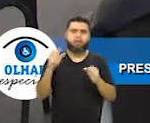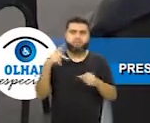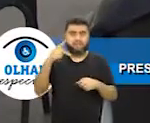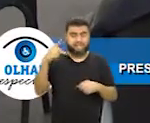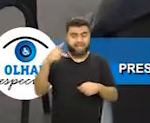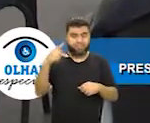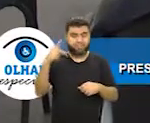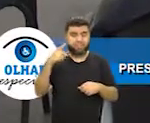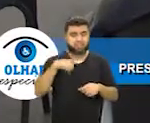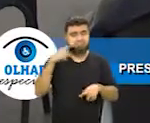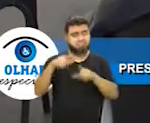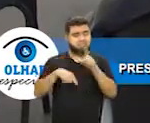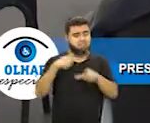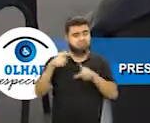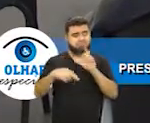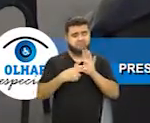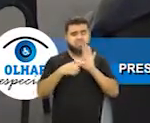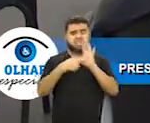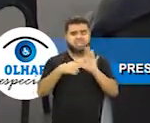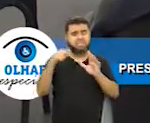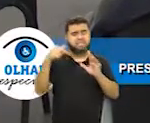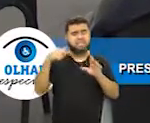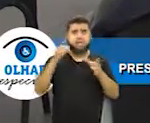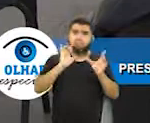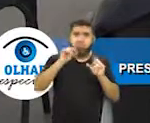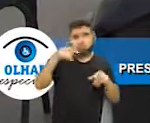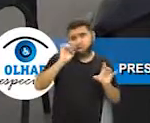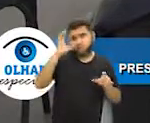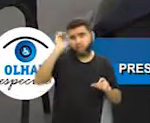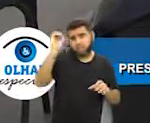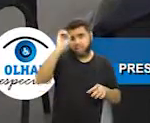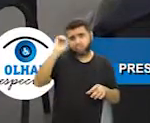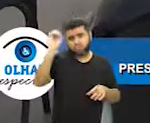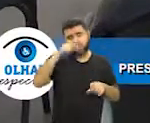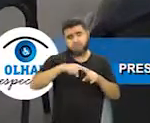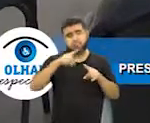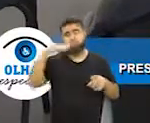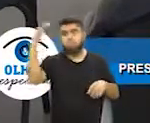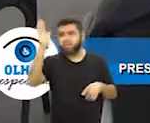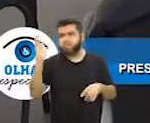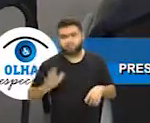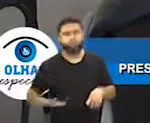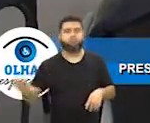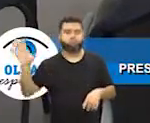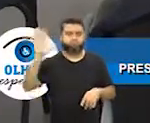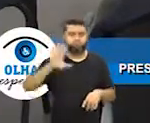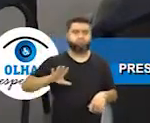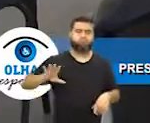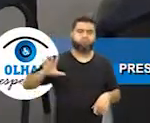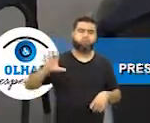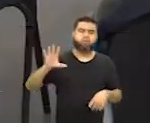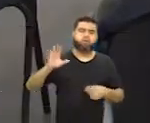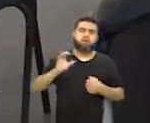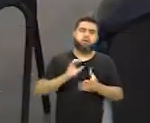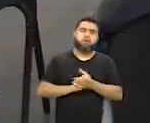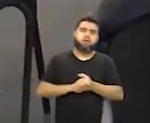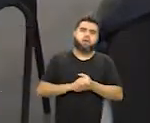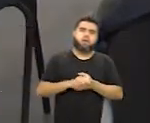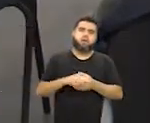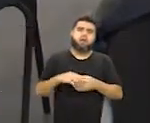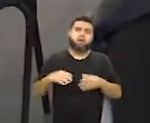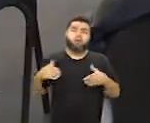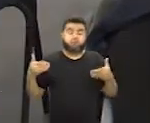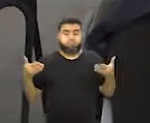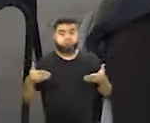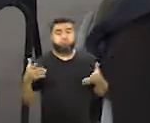a Pestalozzi, que faz um trabalho que é referência no município, não só no município, né, mas no âmbito nacional.